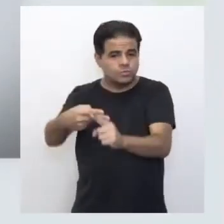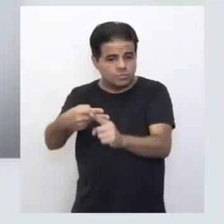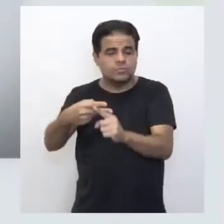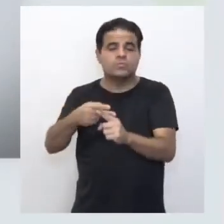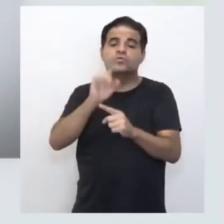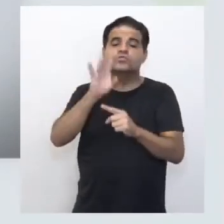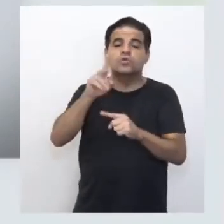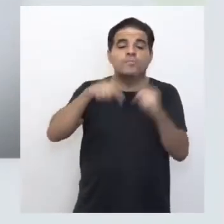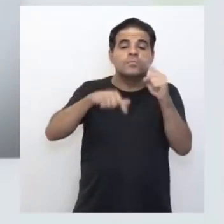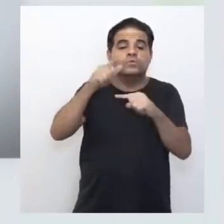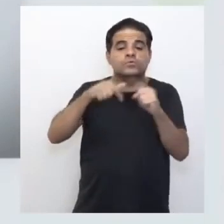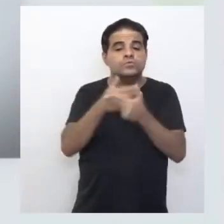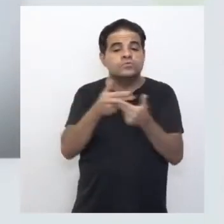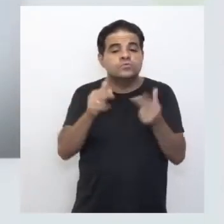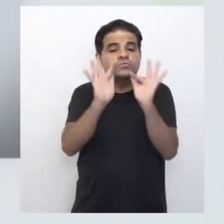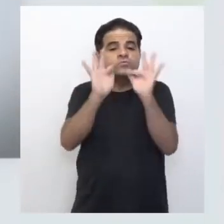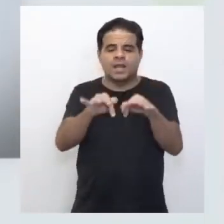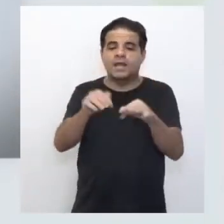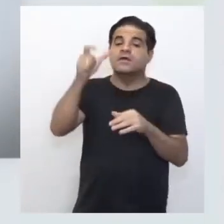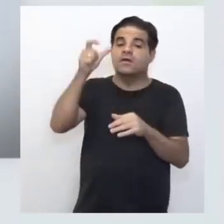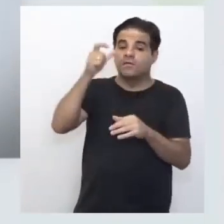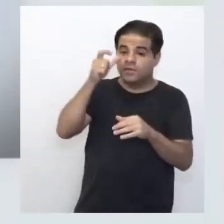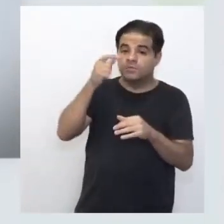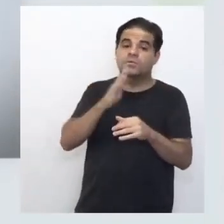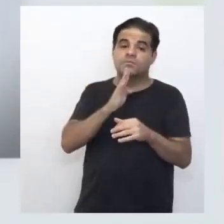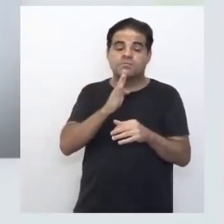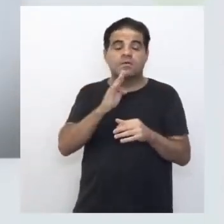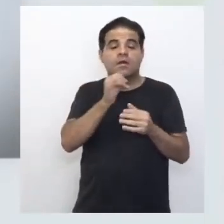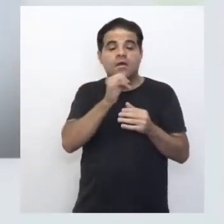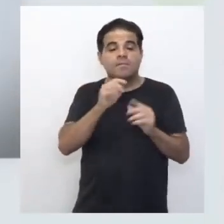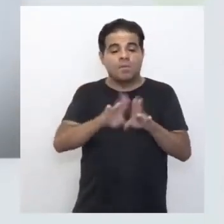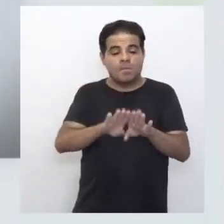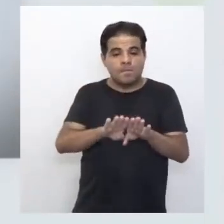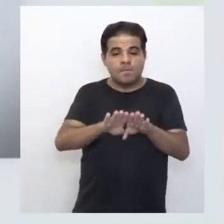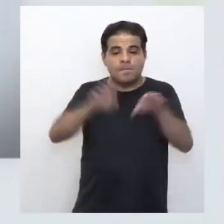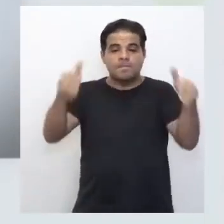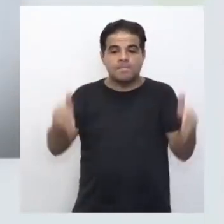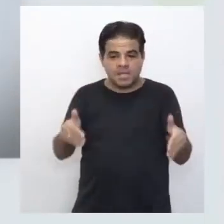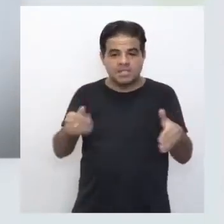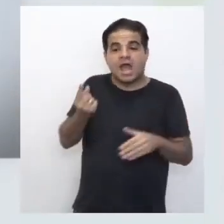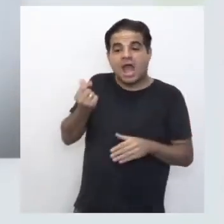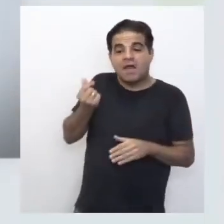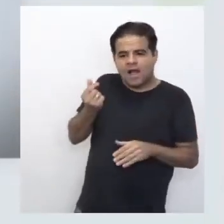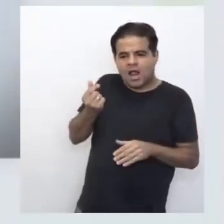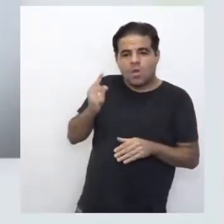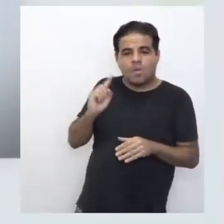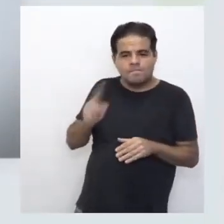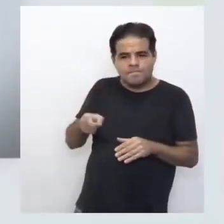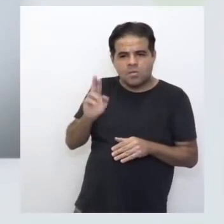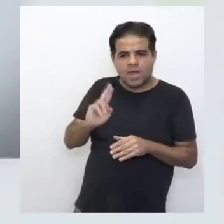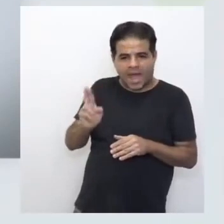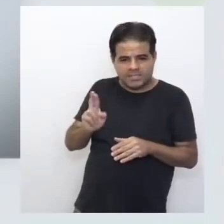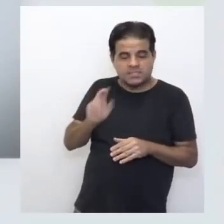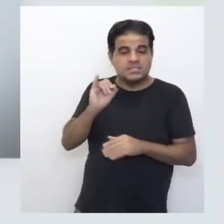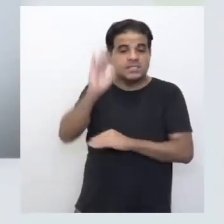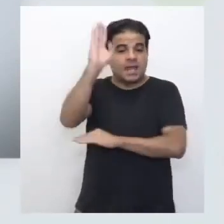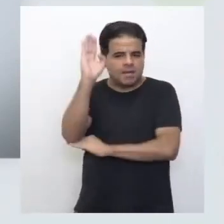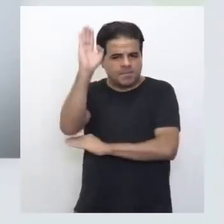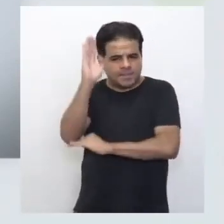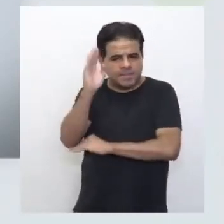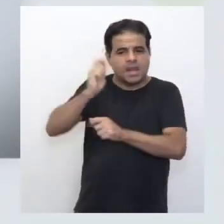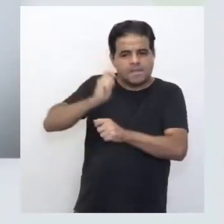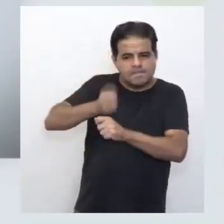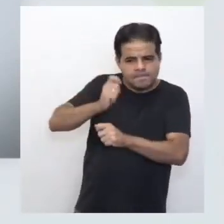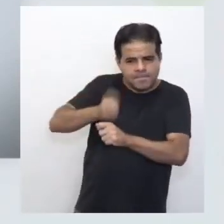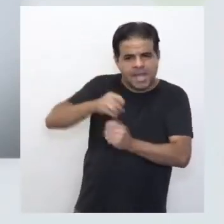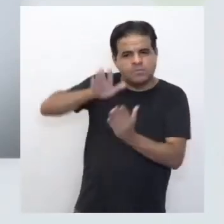os produtos finais. Veja o caso de uma mesa que vale, por exemplo, R$1.000. Se a madeira, os pregos e a tinta usados